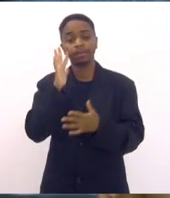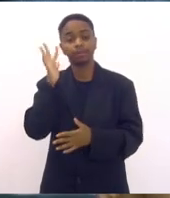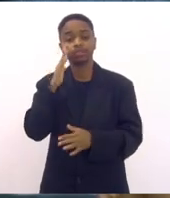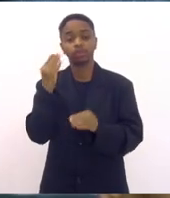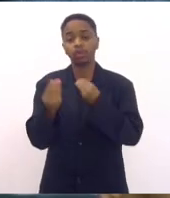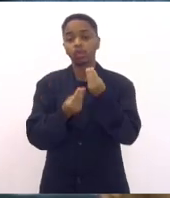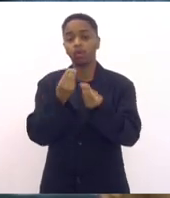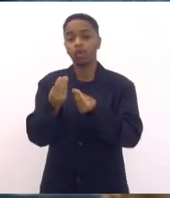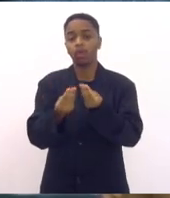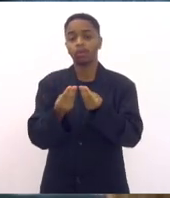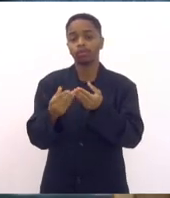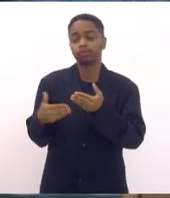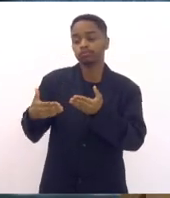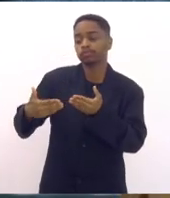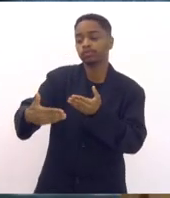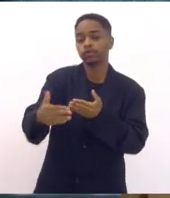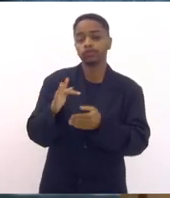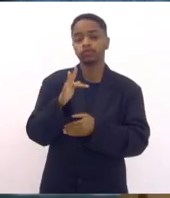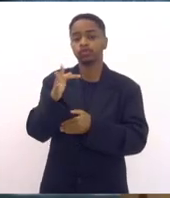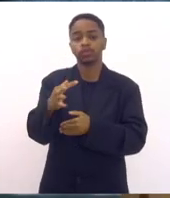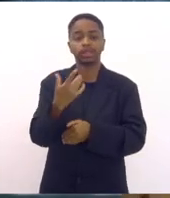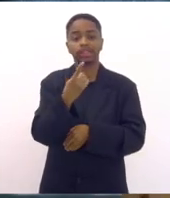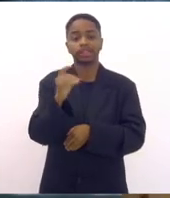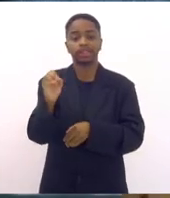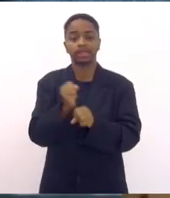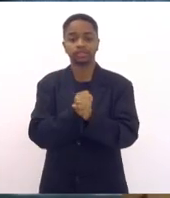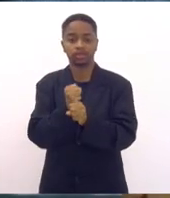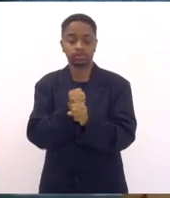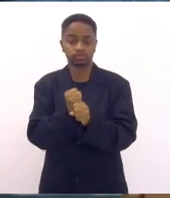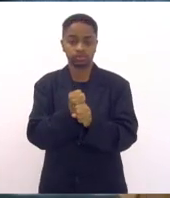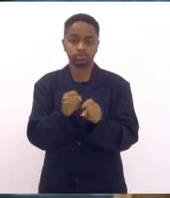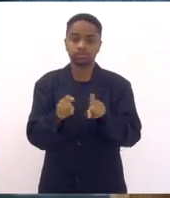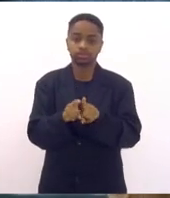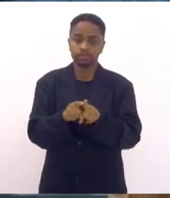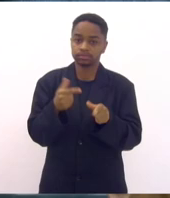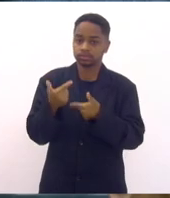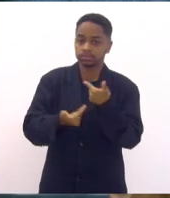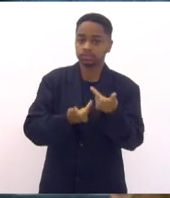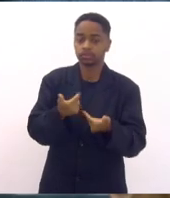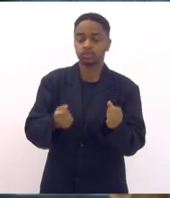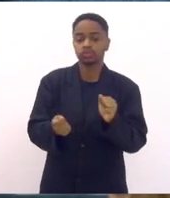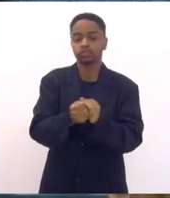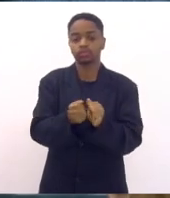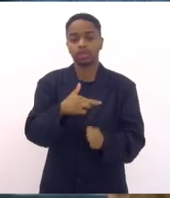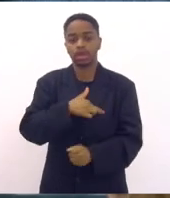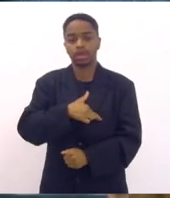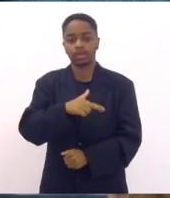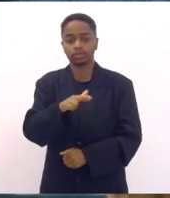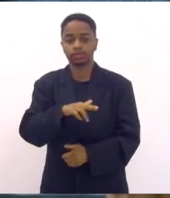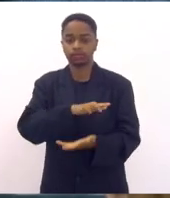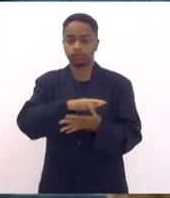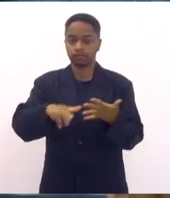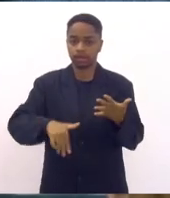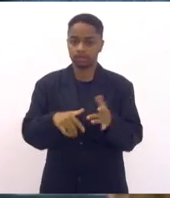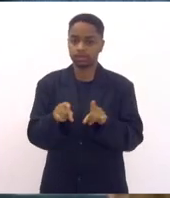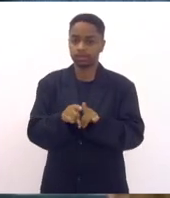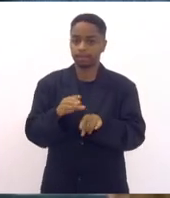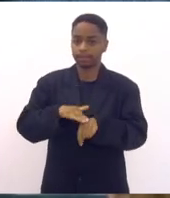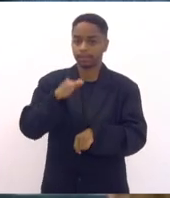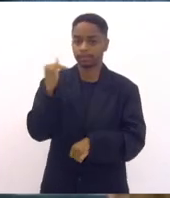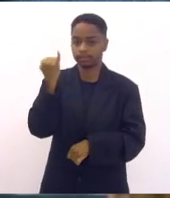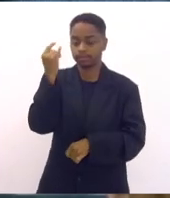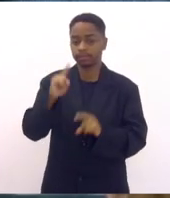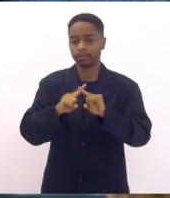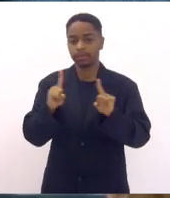tornar com a Prazo Longo em 10 anos né e através de um trabalho interreligioso como eu disse que é o mais importante mas estarmos